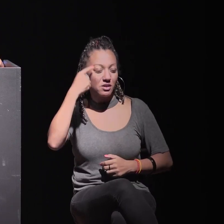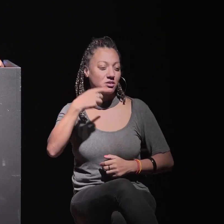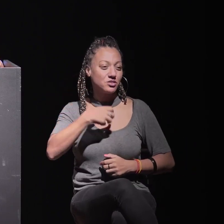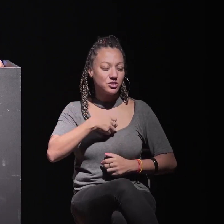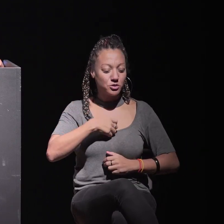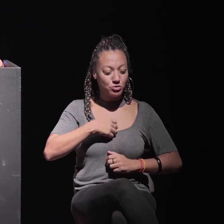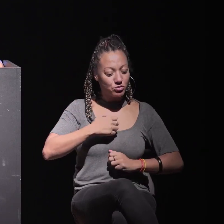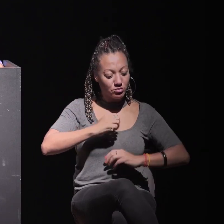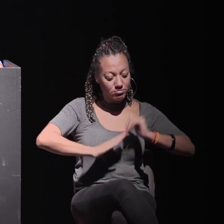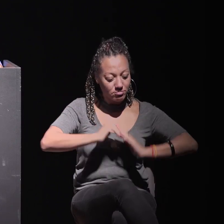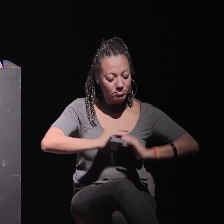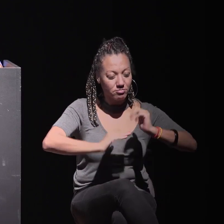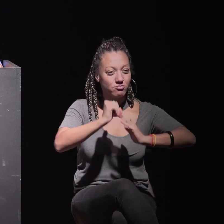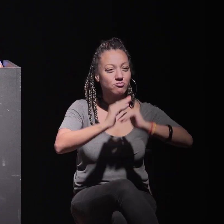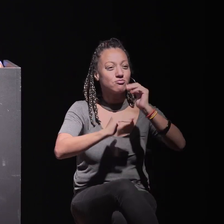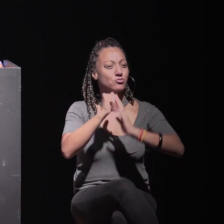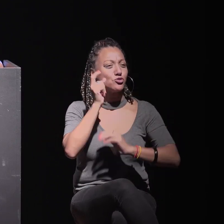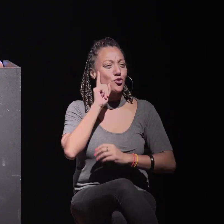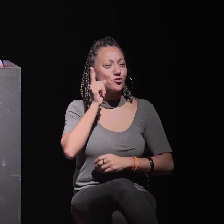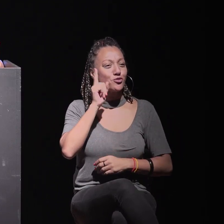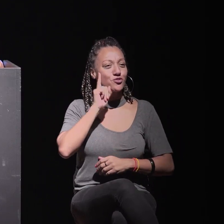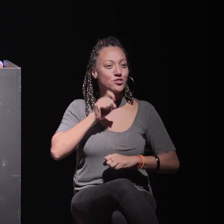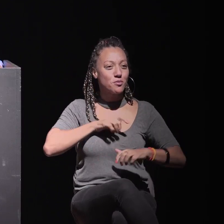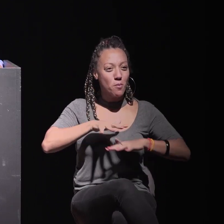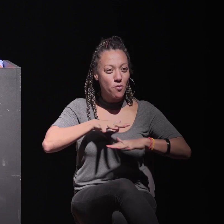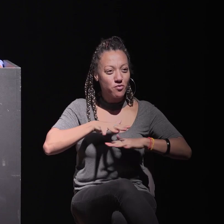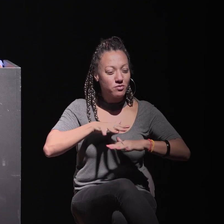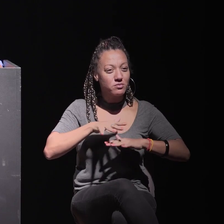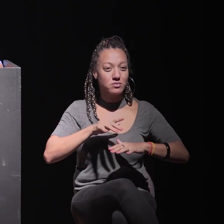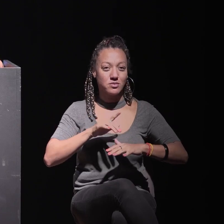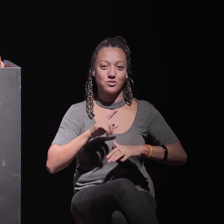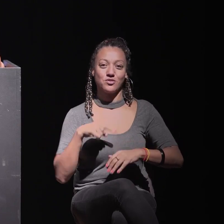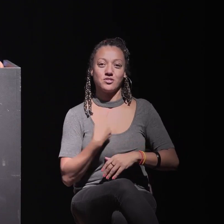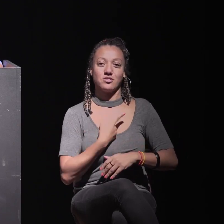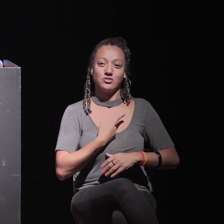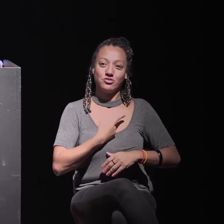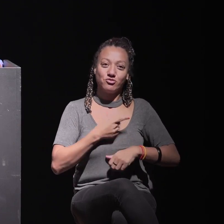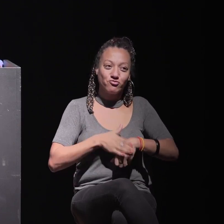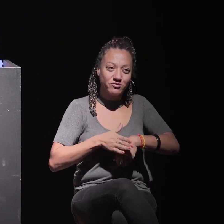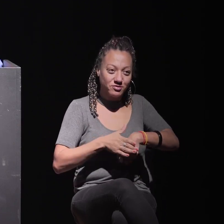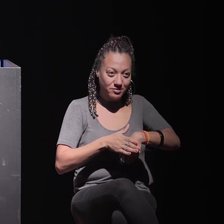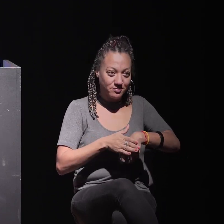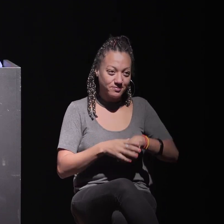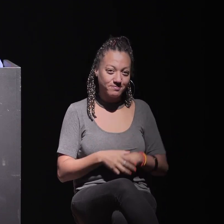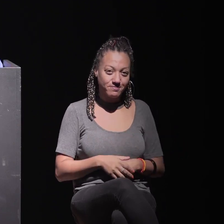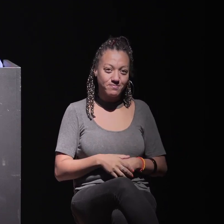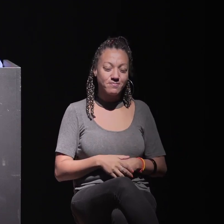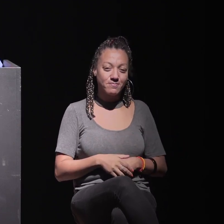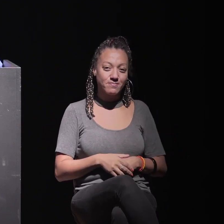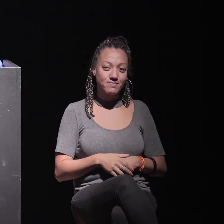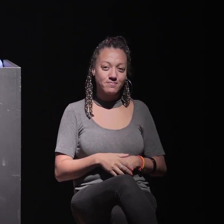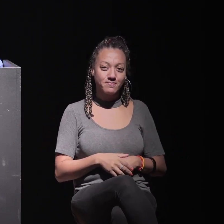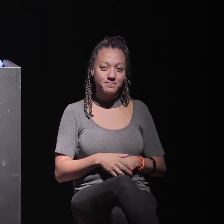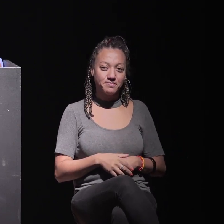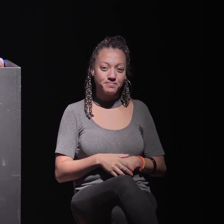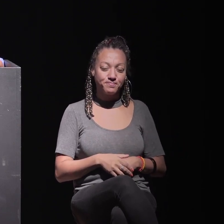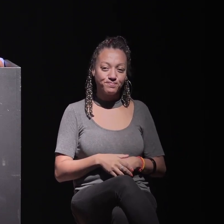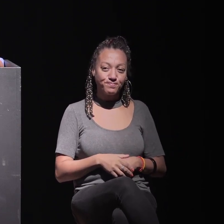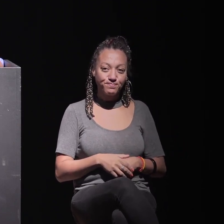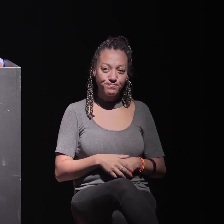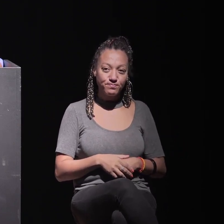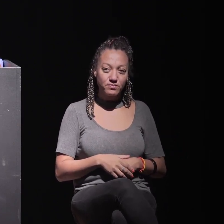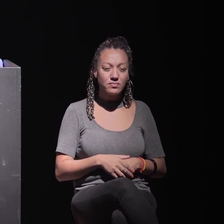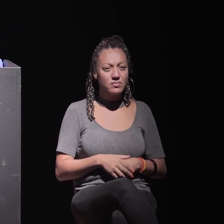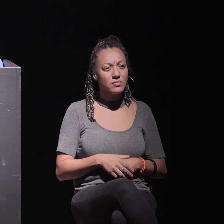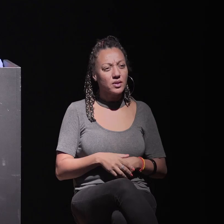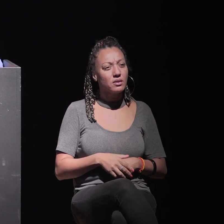militante, né, na nossa construção diária dos movimentos que nós construímos. Eu queria começar a falar dessas origens, né,